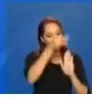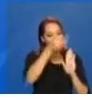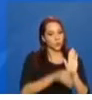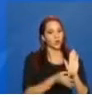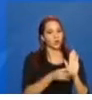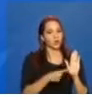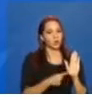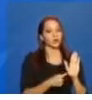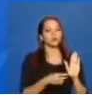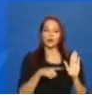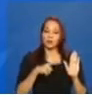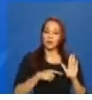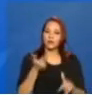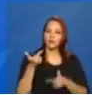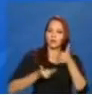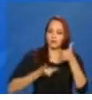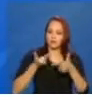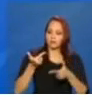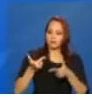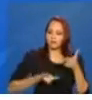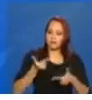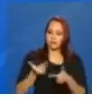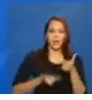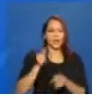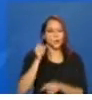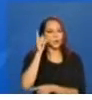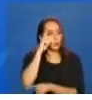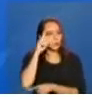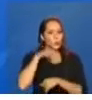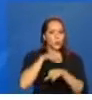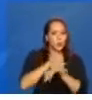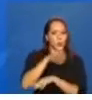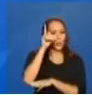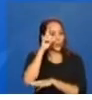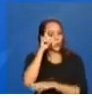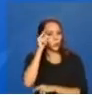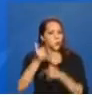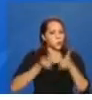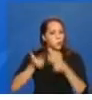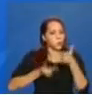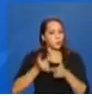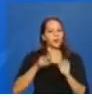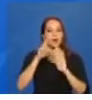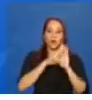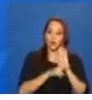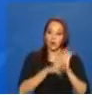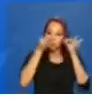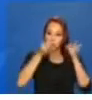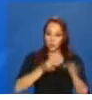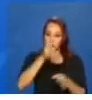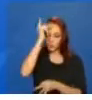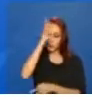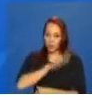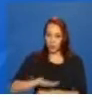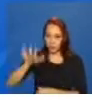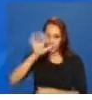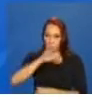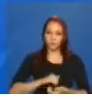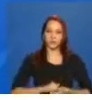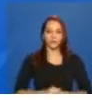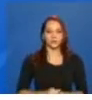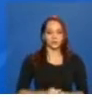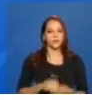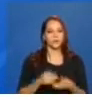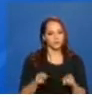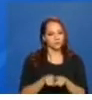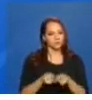tem trabalhado dia e noite para garantir que essas regras sejam as mais justas para todos os brasileiros.